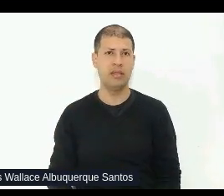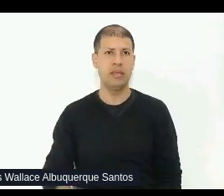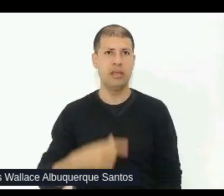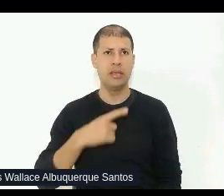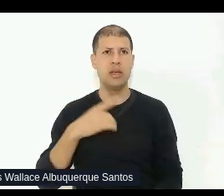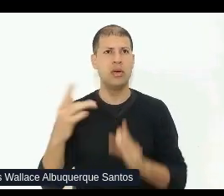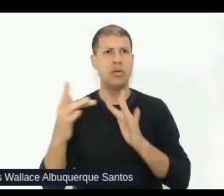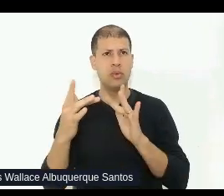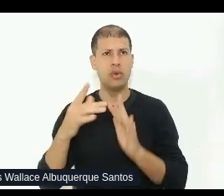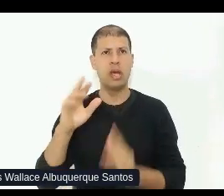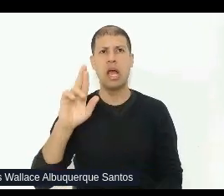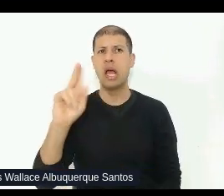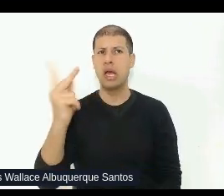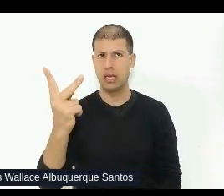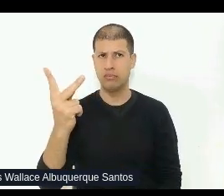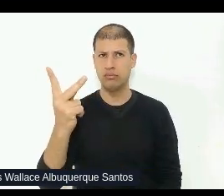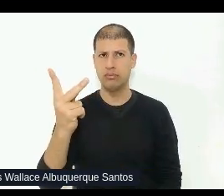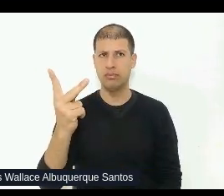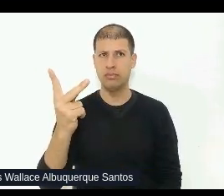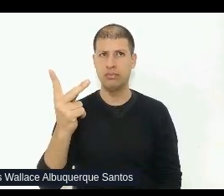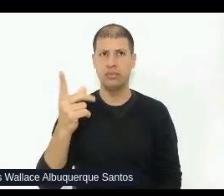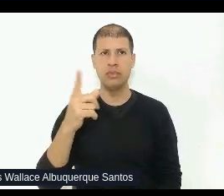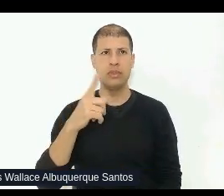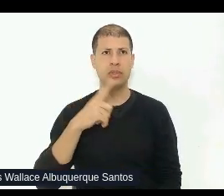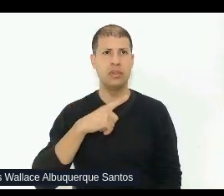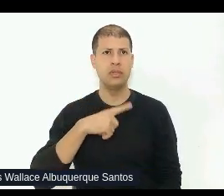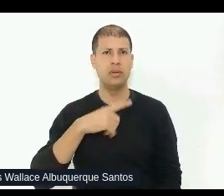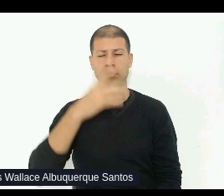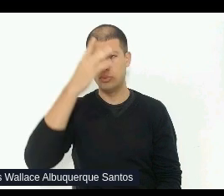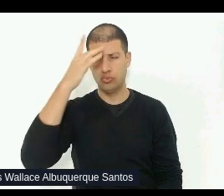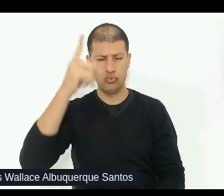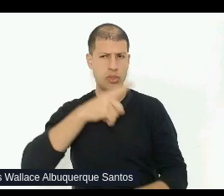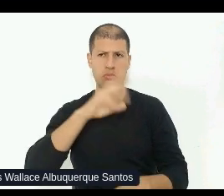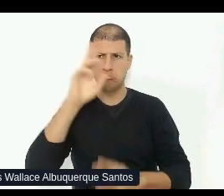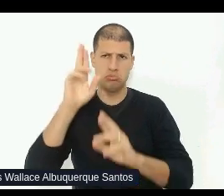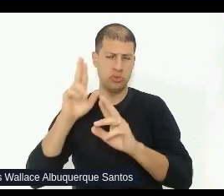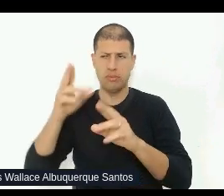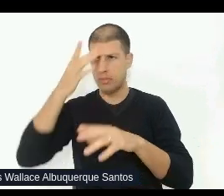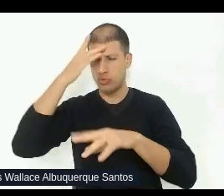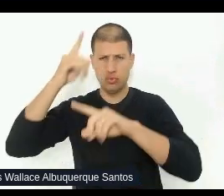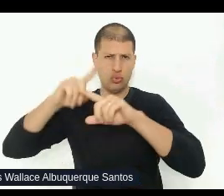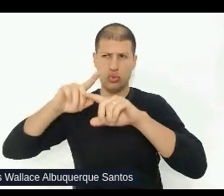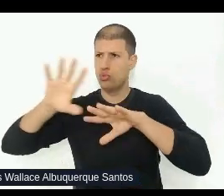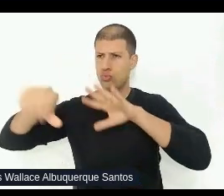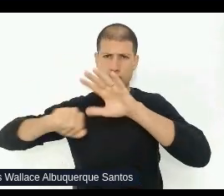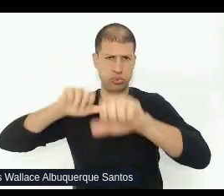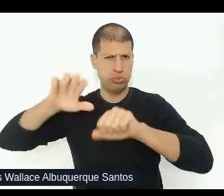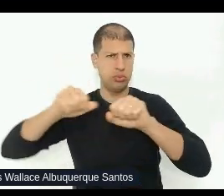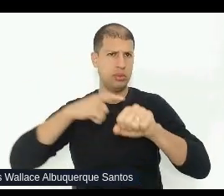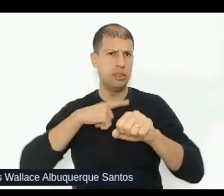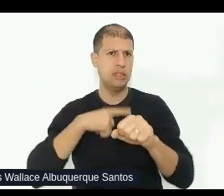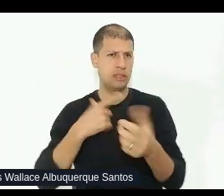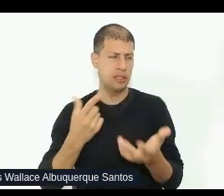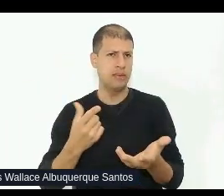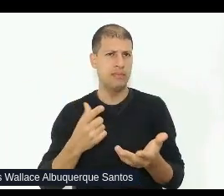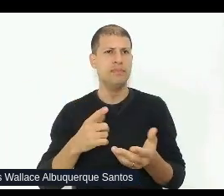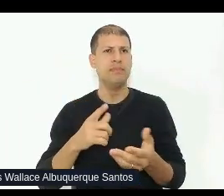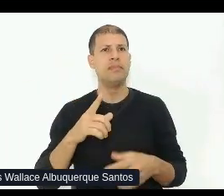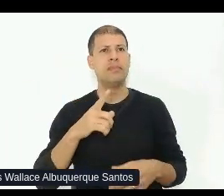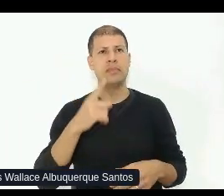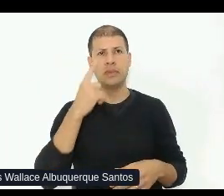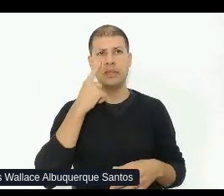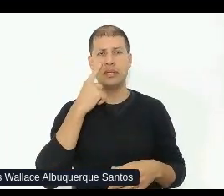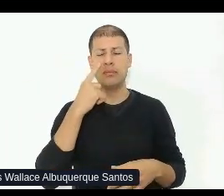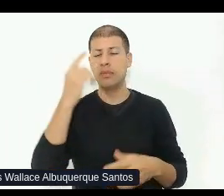o RH, recursos humanos ou capital humano, nos lugares que falam diferente. Mas entrei em contato com eles para